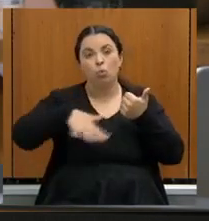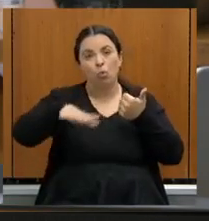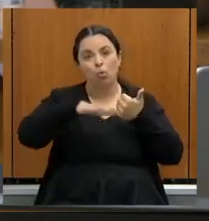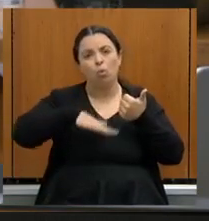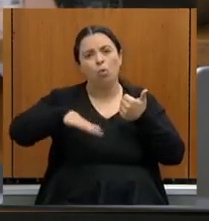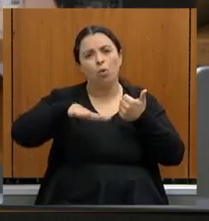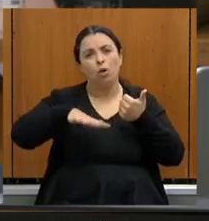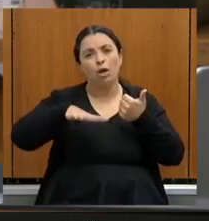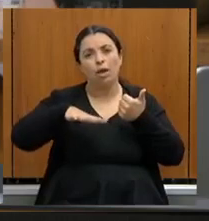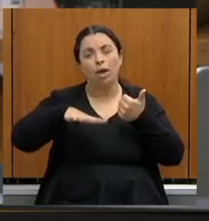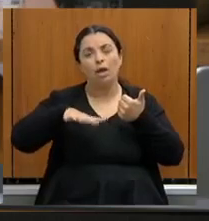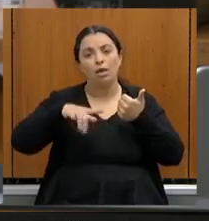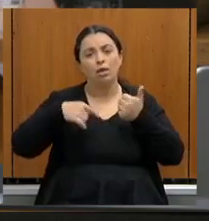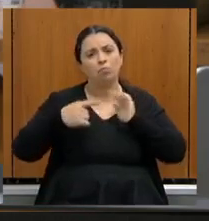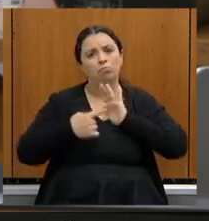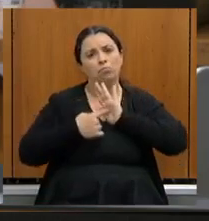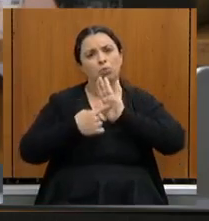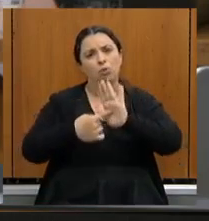história